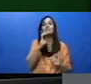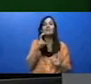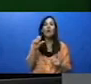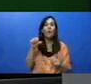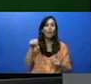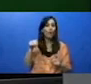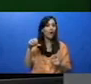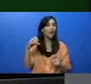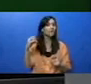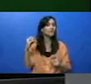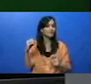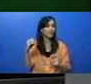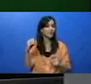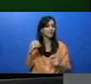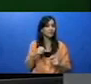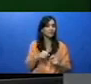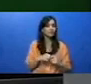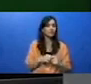590,